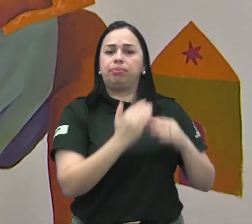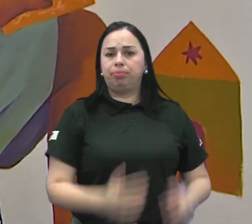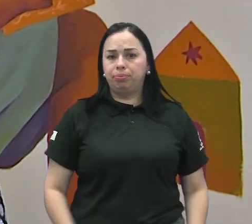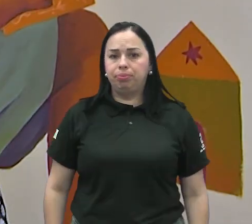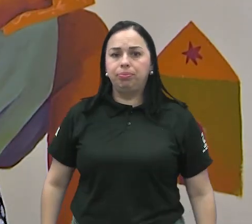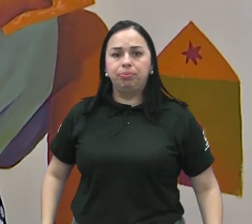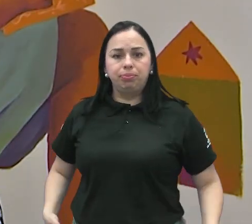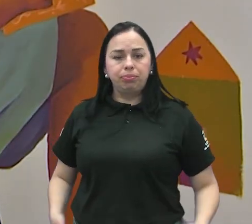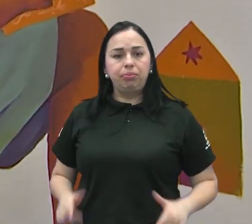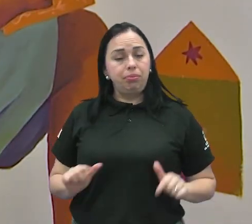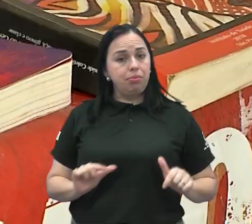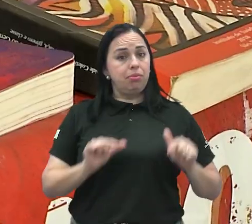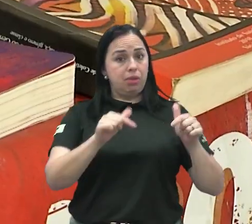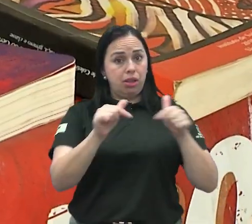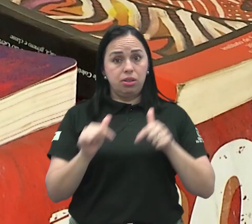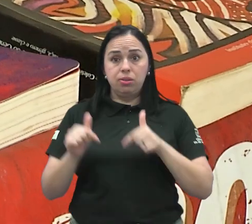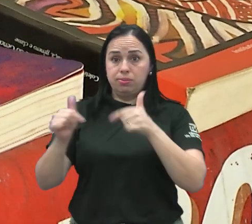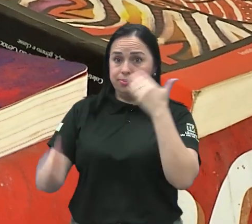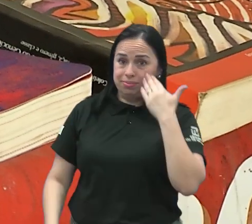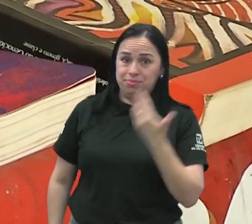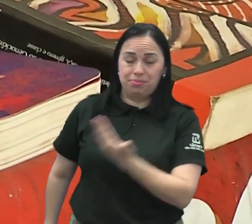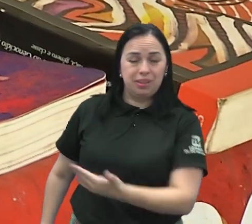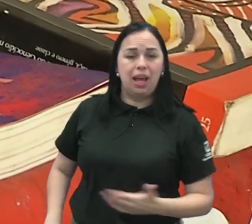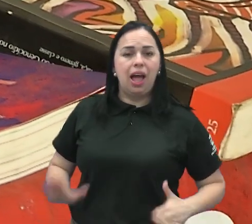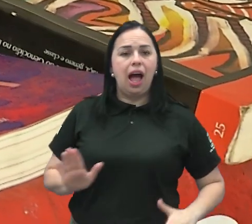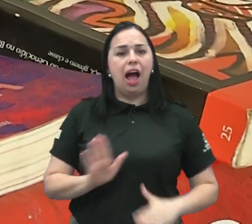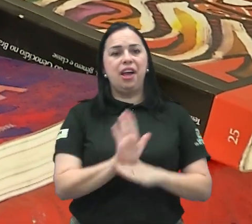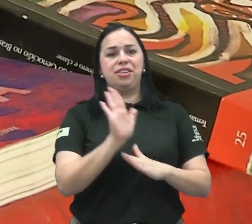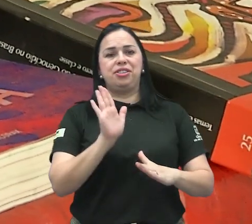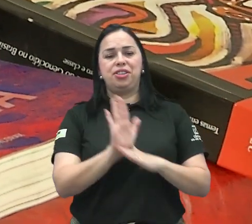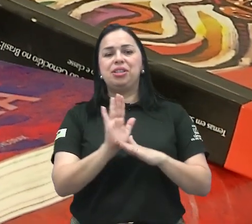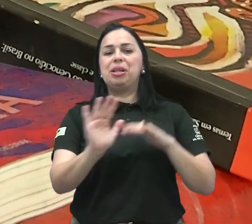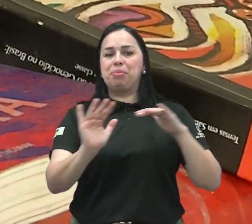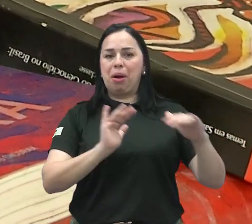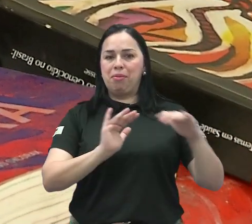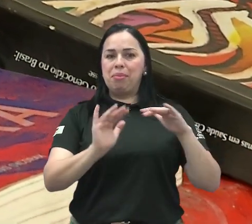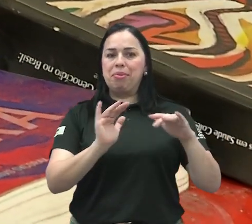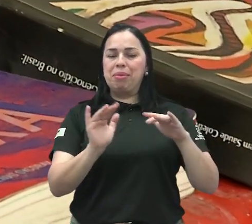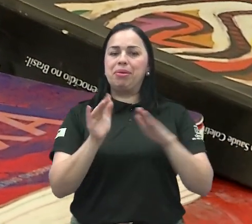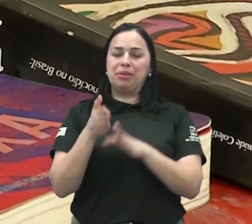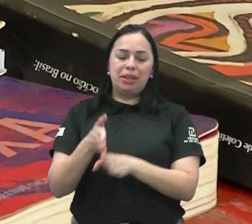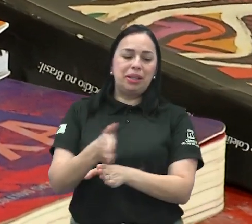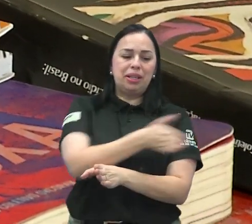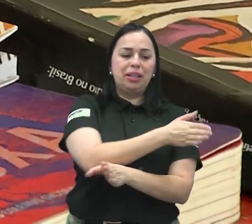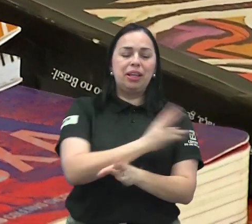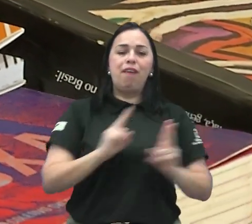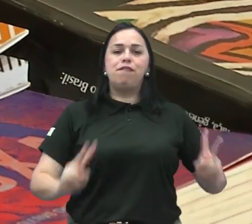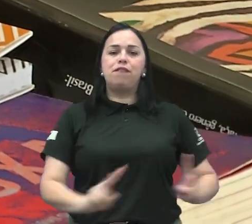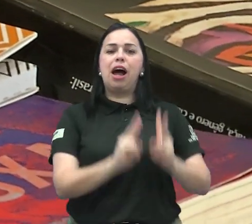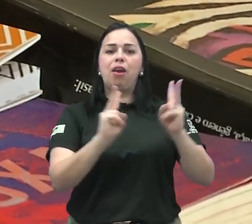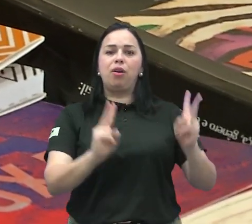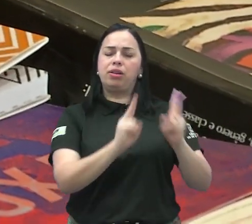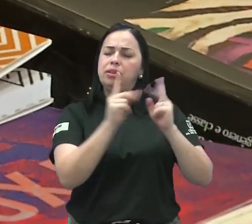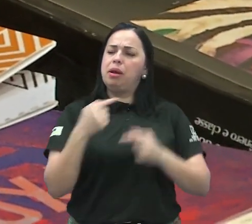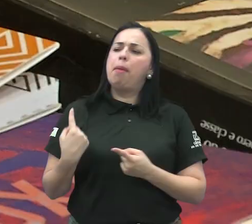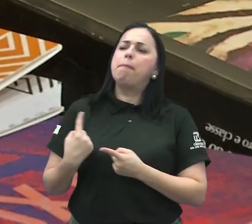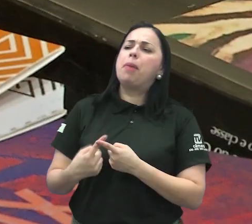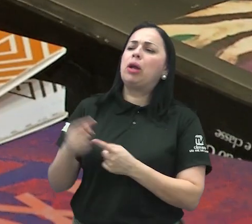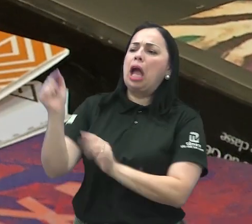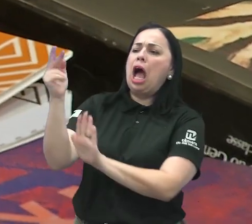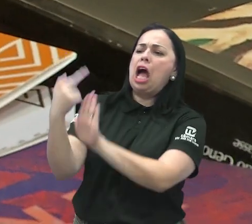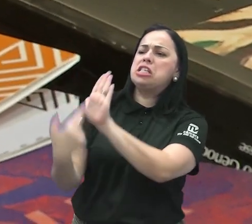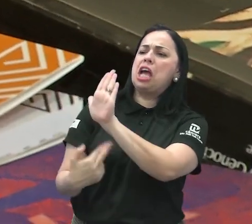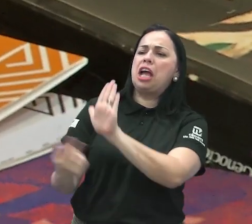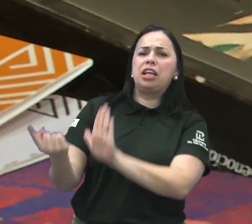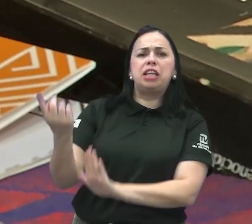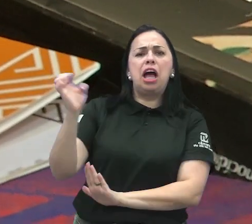também tanto no seu individual. Iniciativas como essa fortalecem o movimento decolonial, que propõe